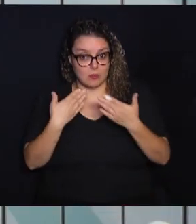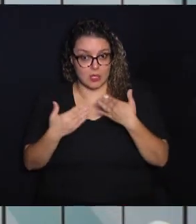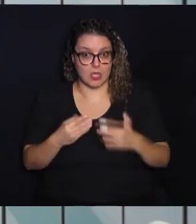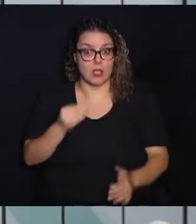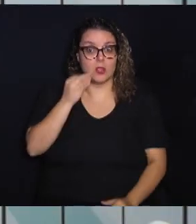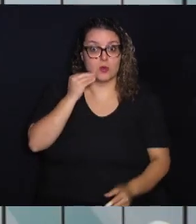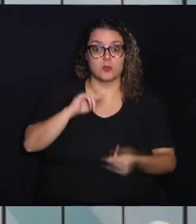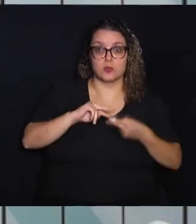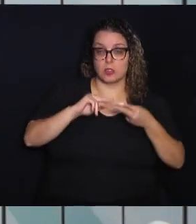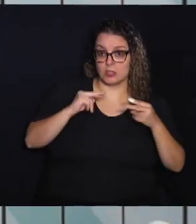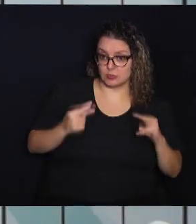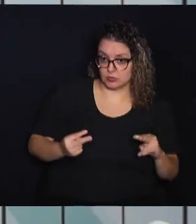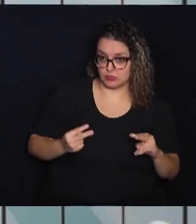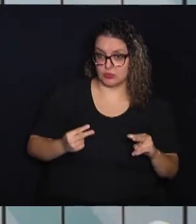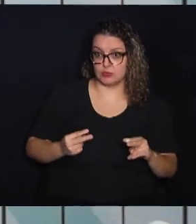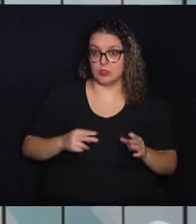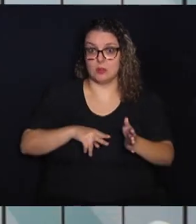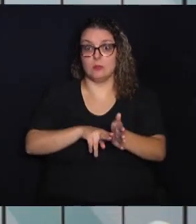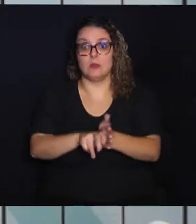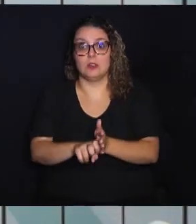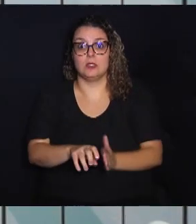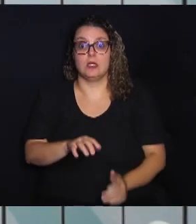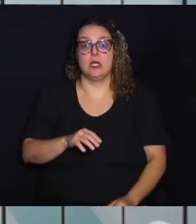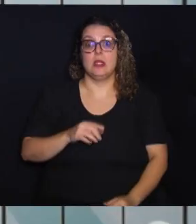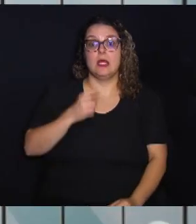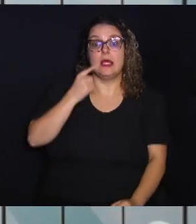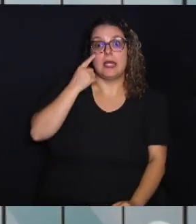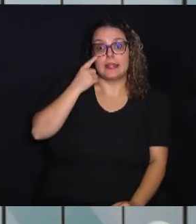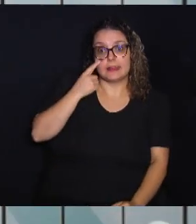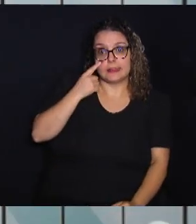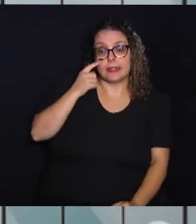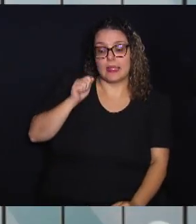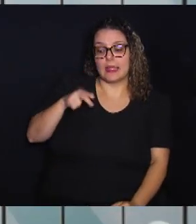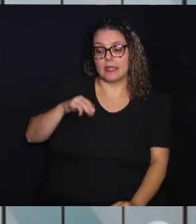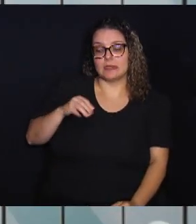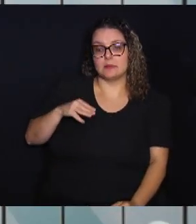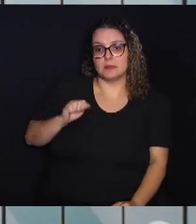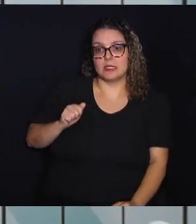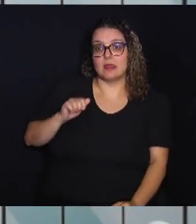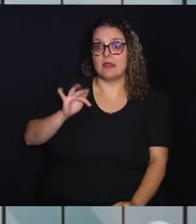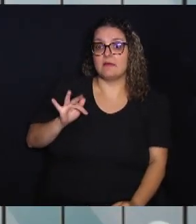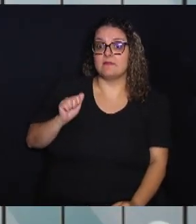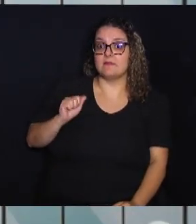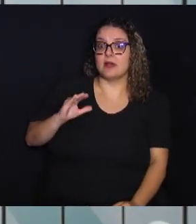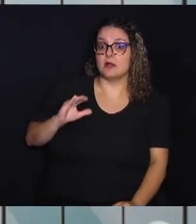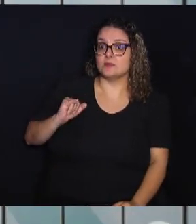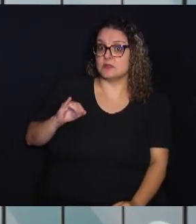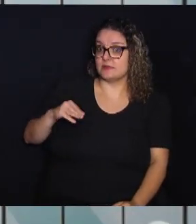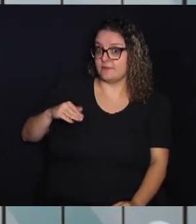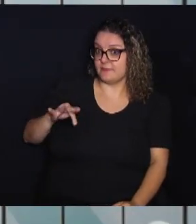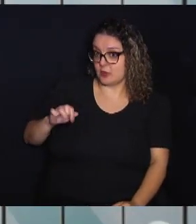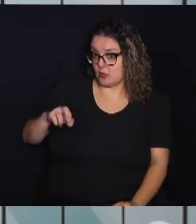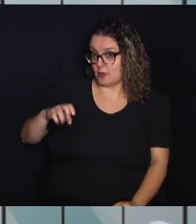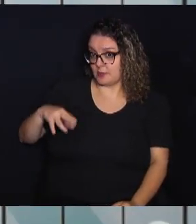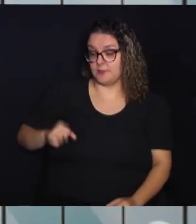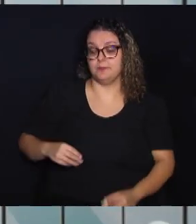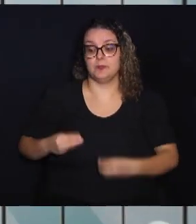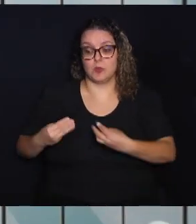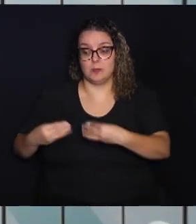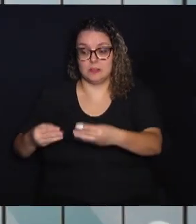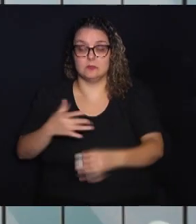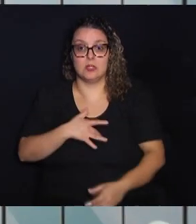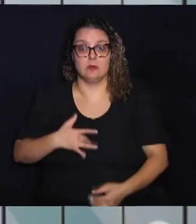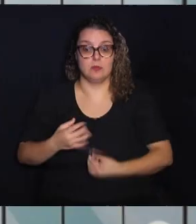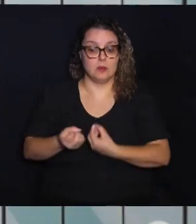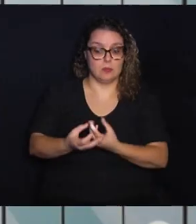teste genético para diagnóstico da anemia falciforme. Dados do Ministério da Saúde mostram